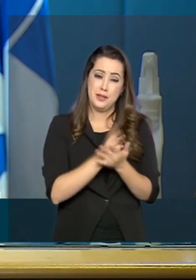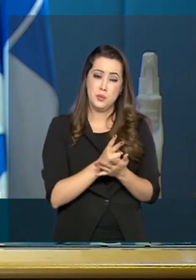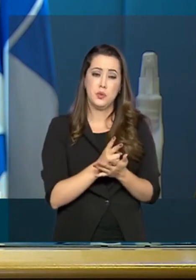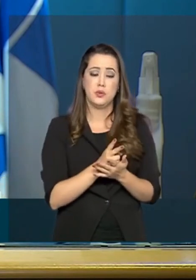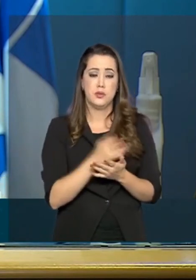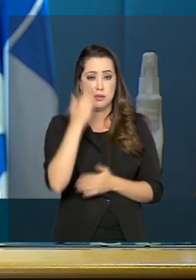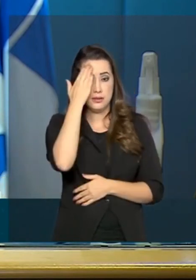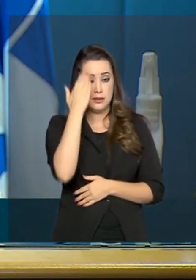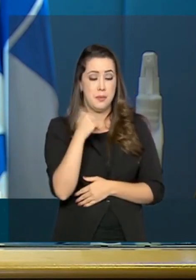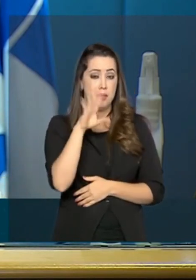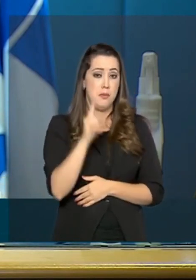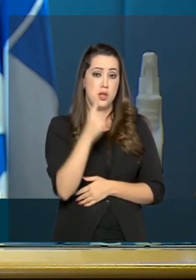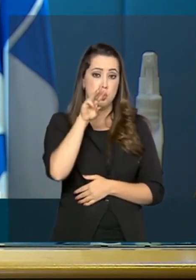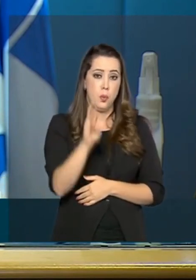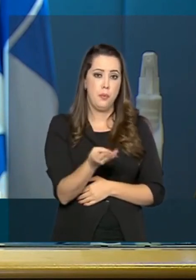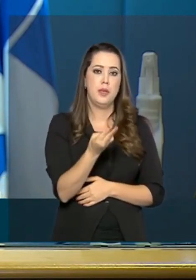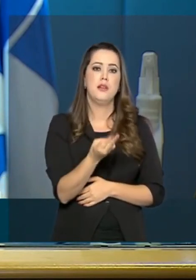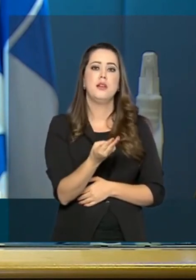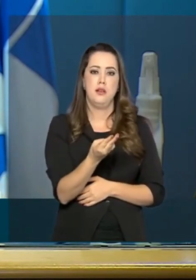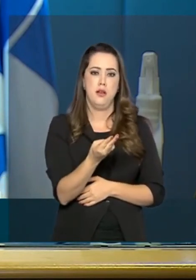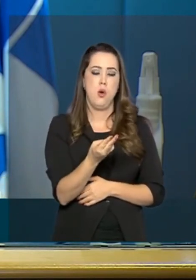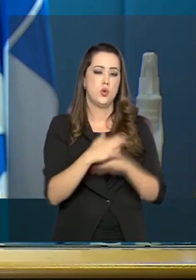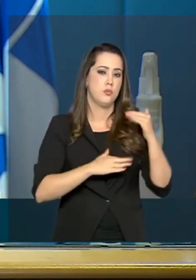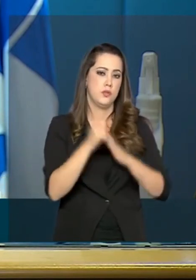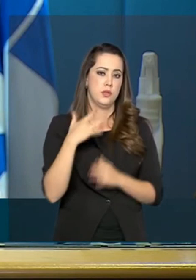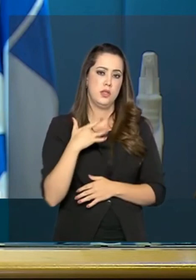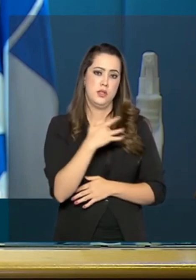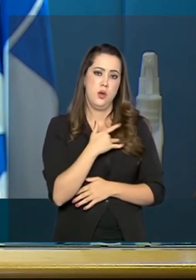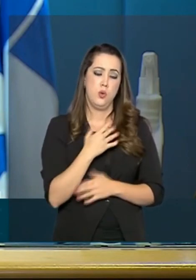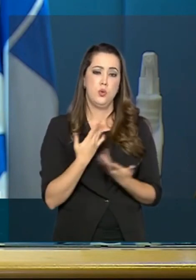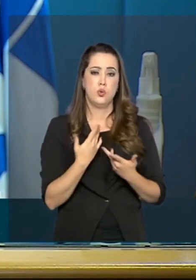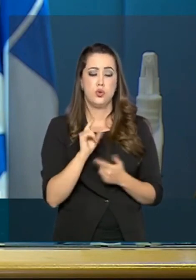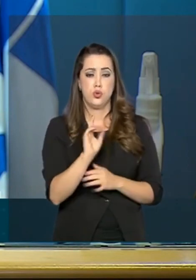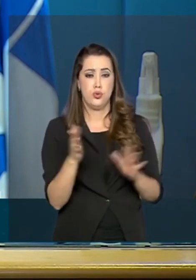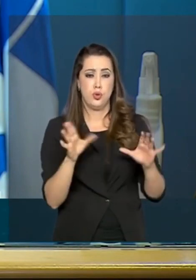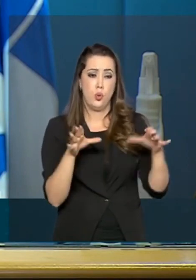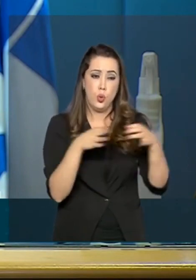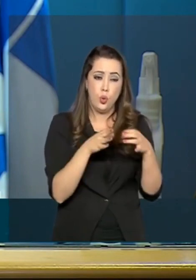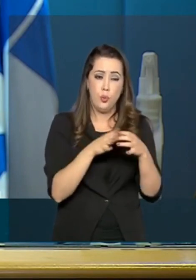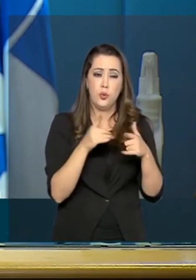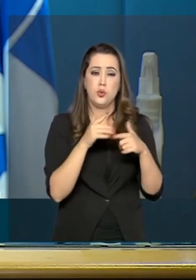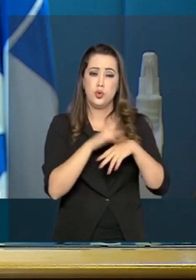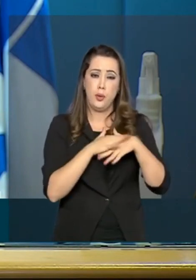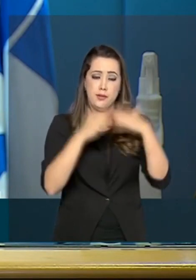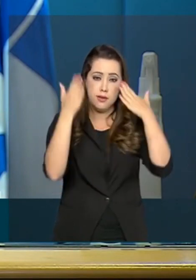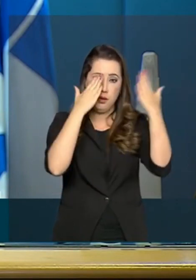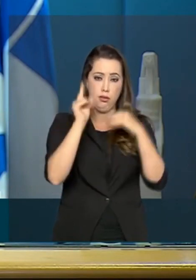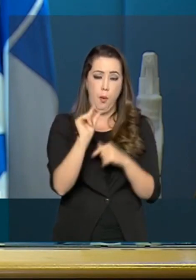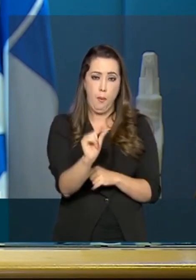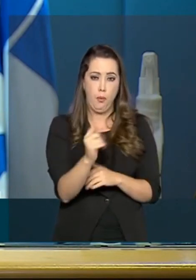termos mais de 1 milhão de profissionais do SUS no Brasil, com danos à sua saúde mental nesse grupo que respondeu ao